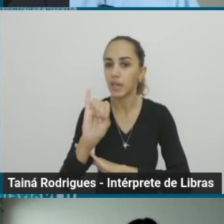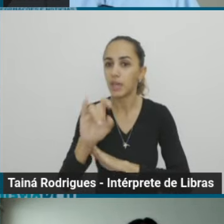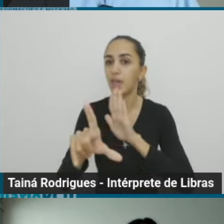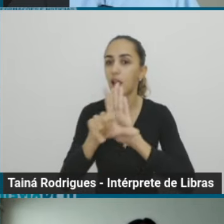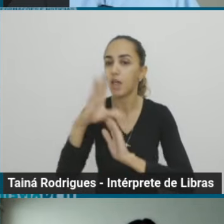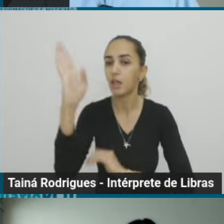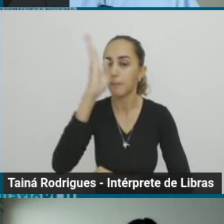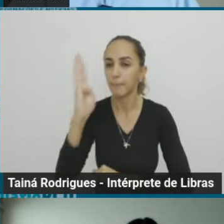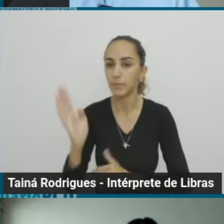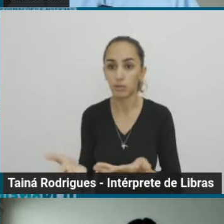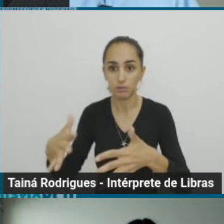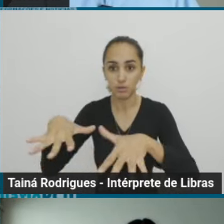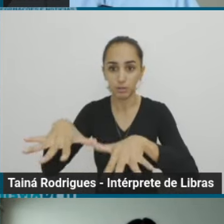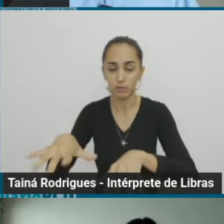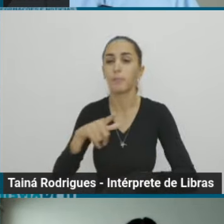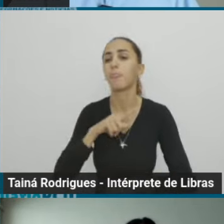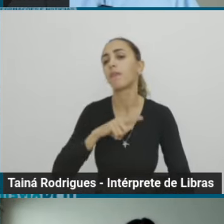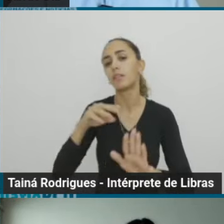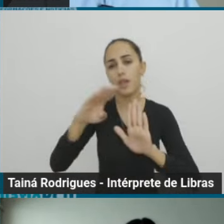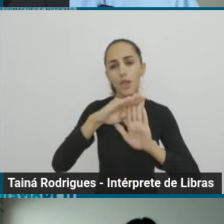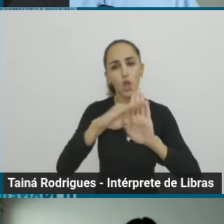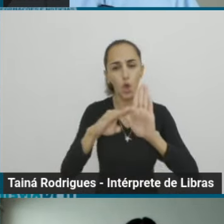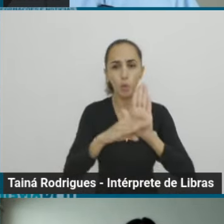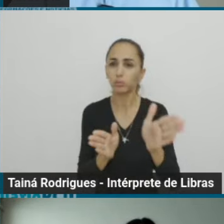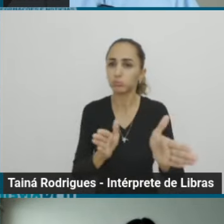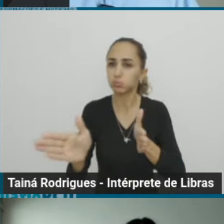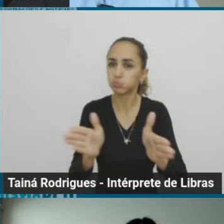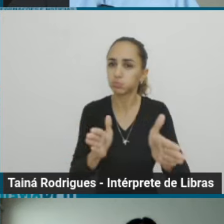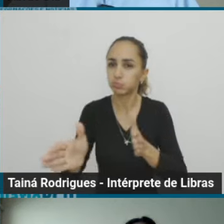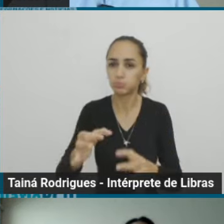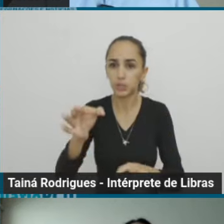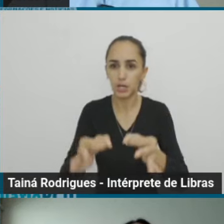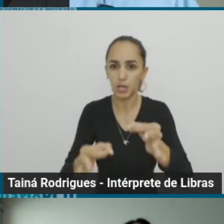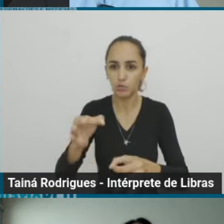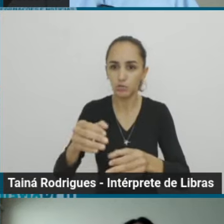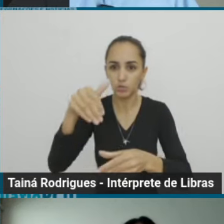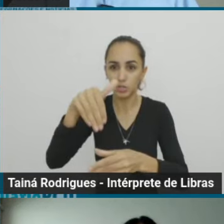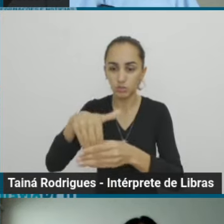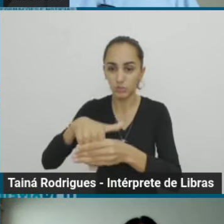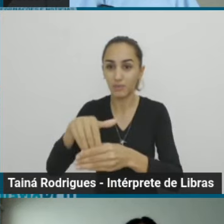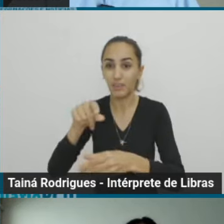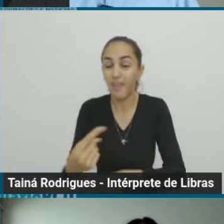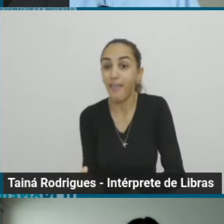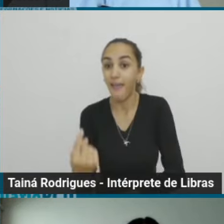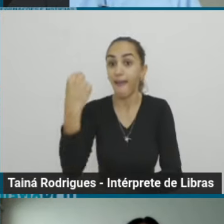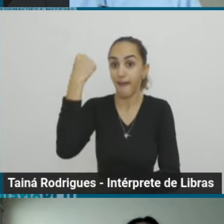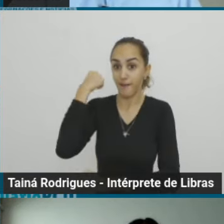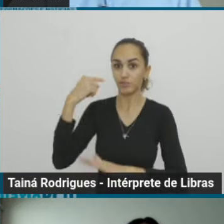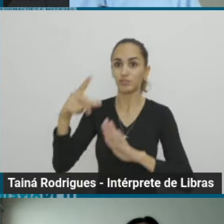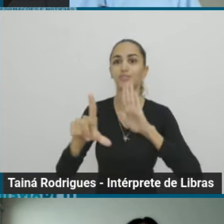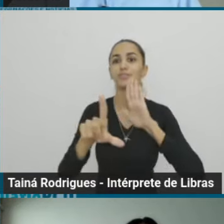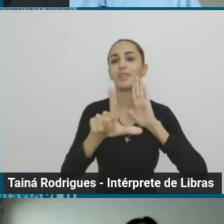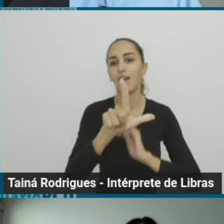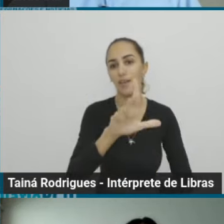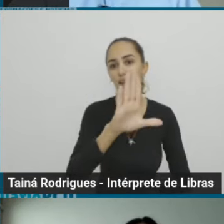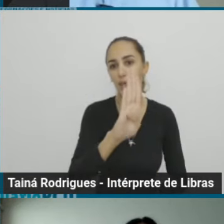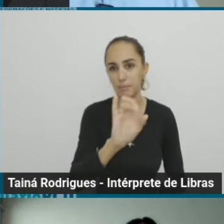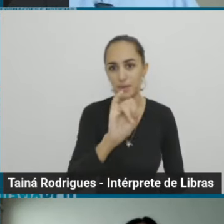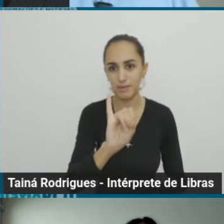o programa de acessibilidade da justiça eleitoral, que é inclusive anterior à própria lei brasileira de